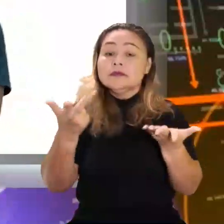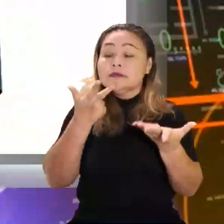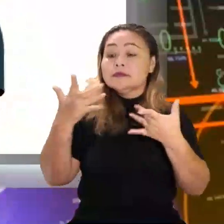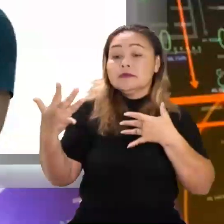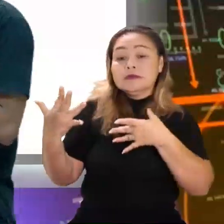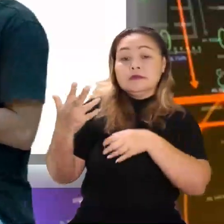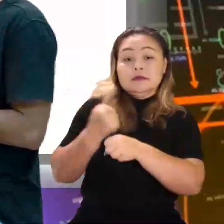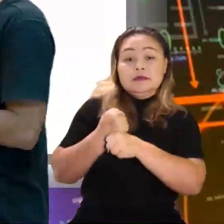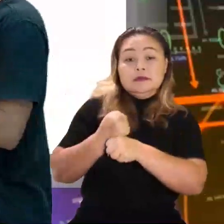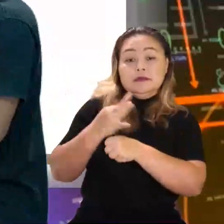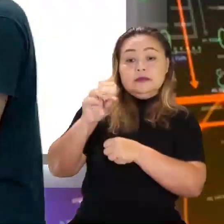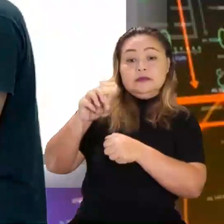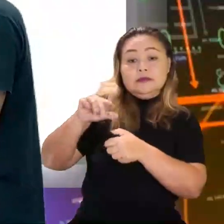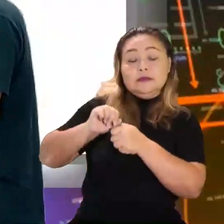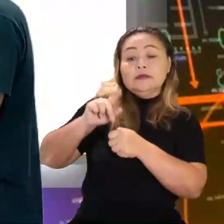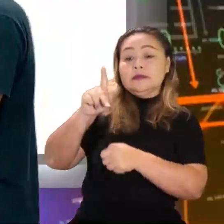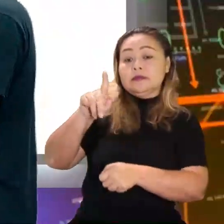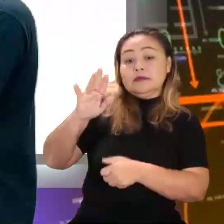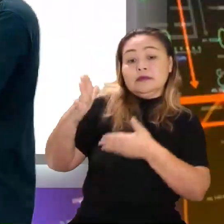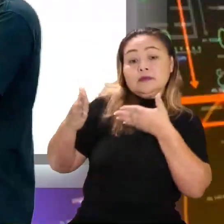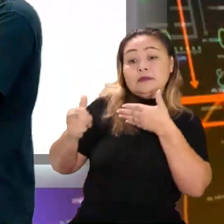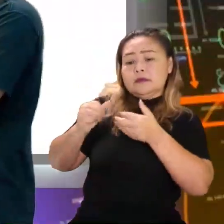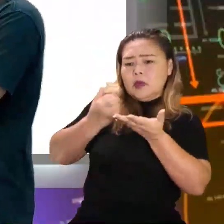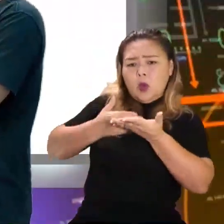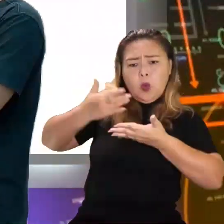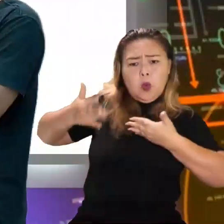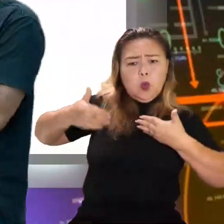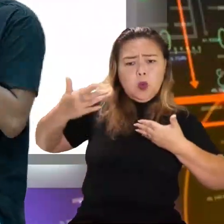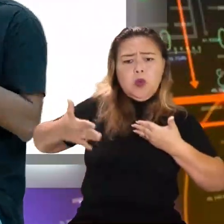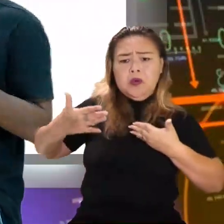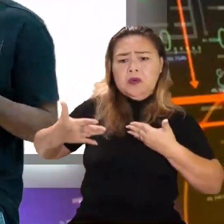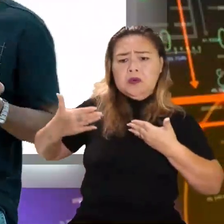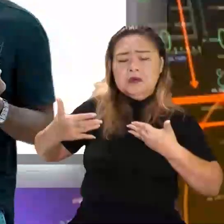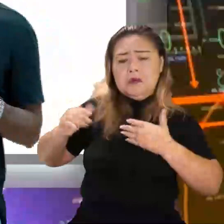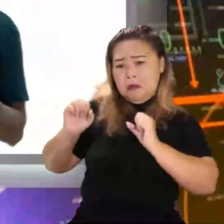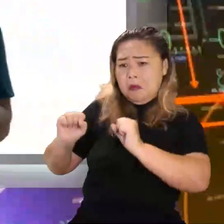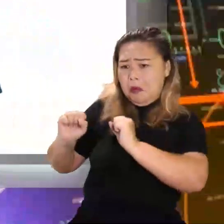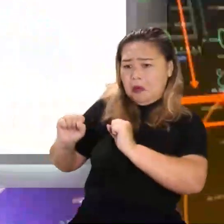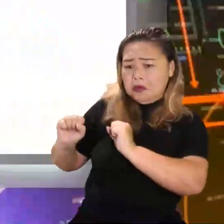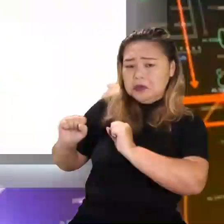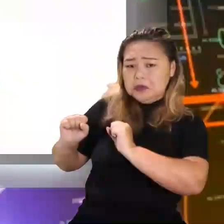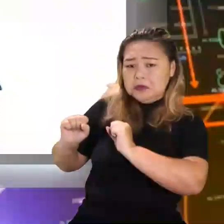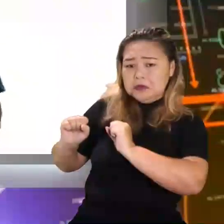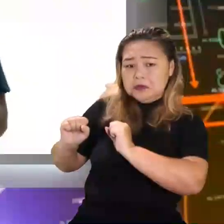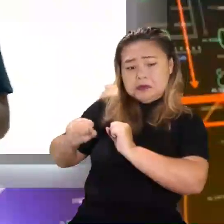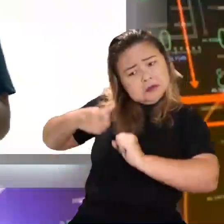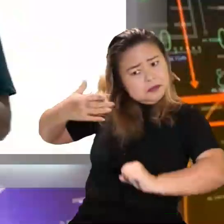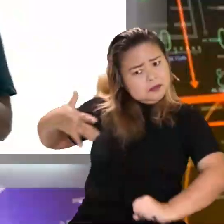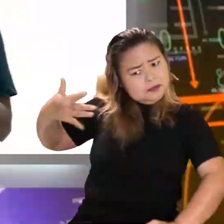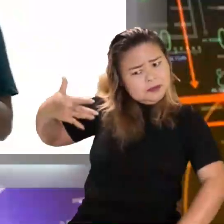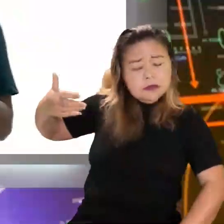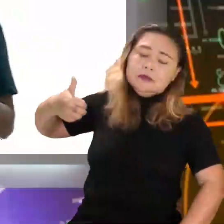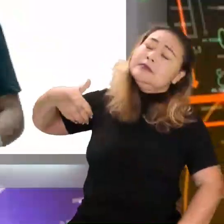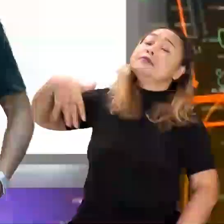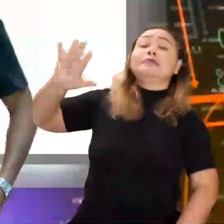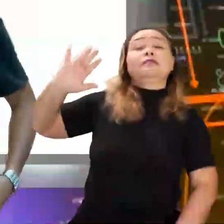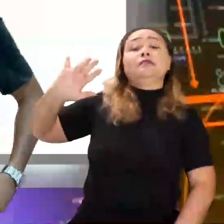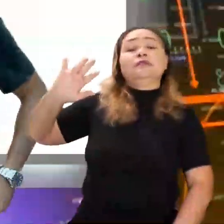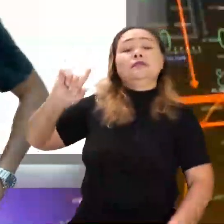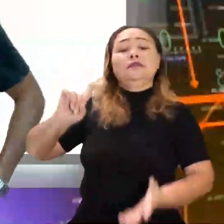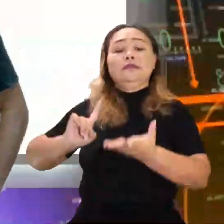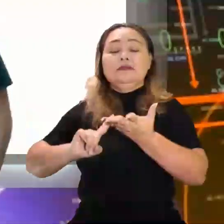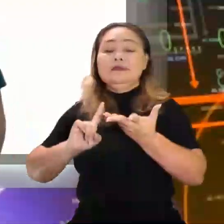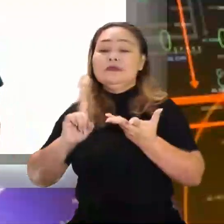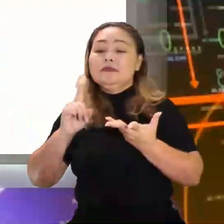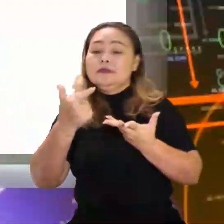da soma dos termos de uma PG infinita. Infinita? Não, pode calma isso, aí, calma aí. Arnaldo? Infinito e além. Quanto que é